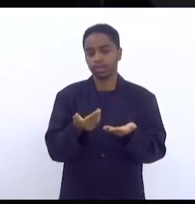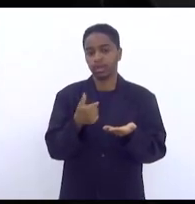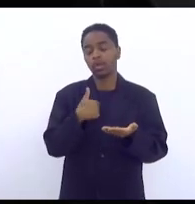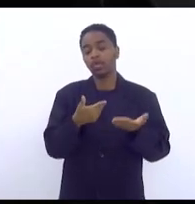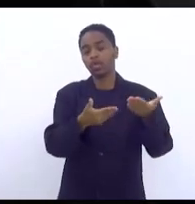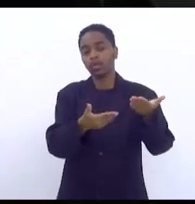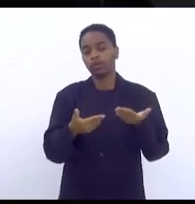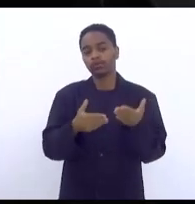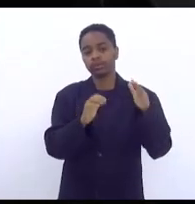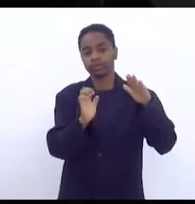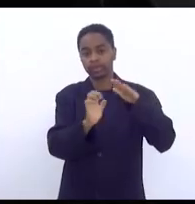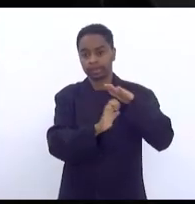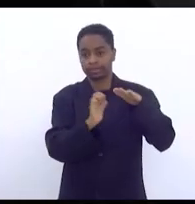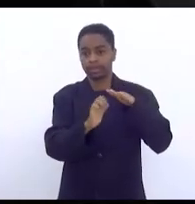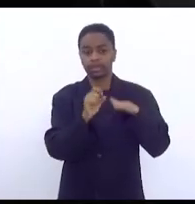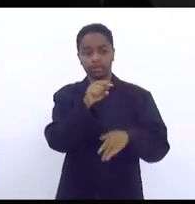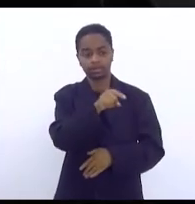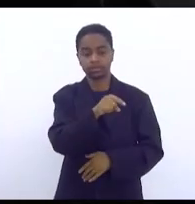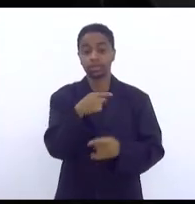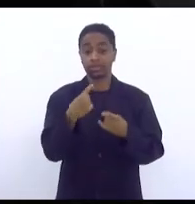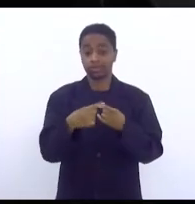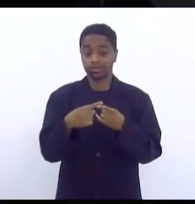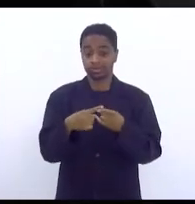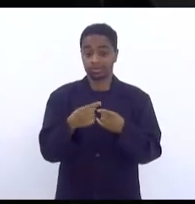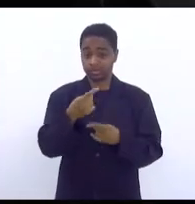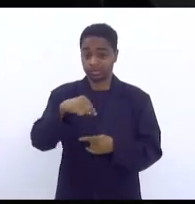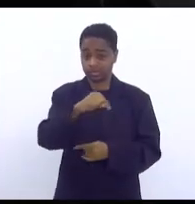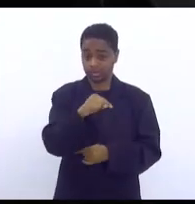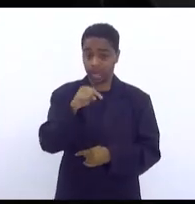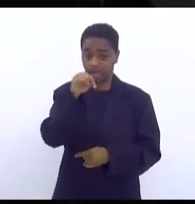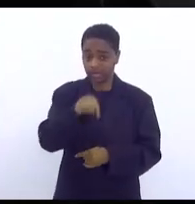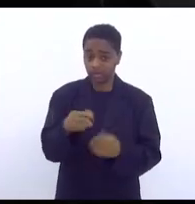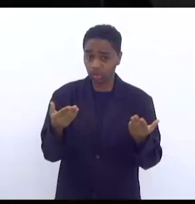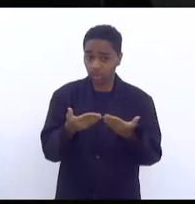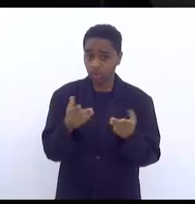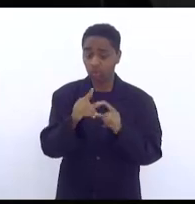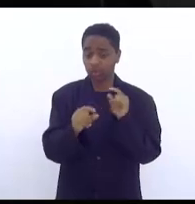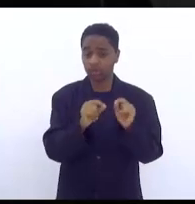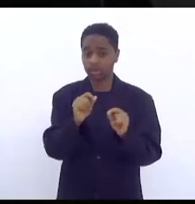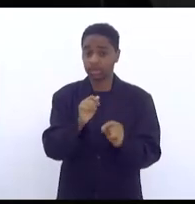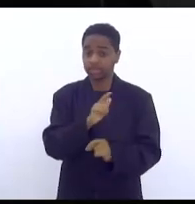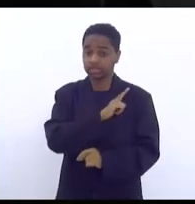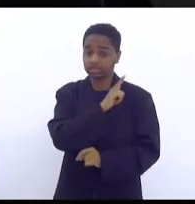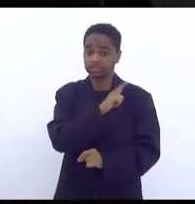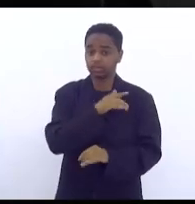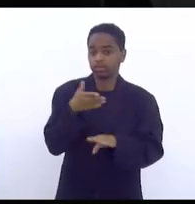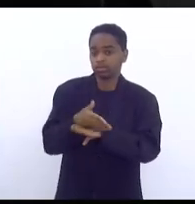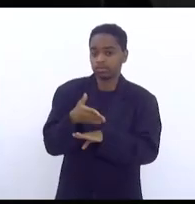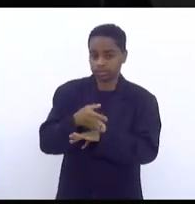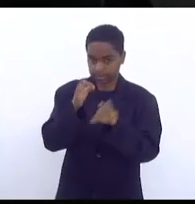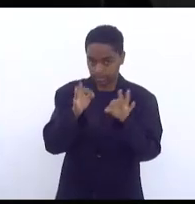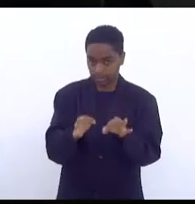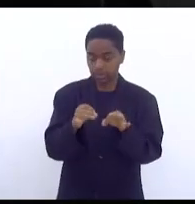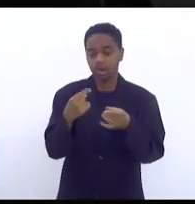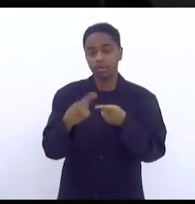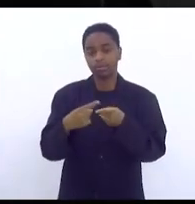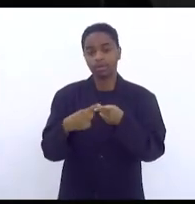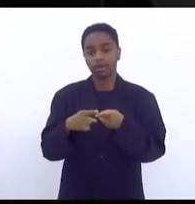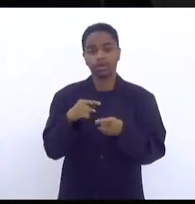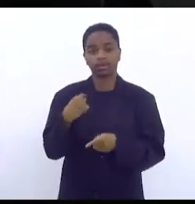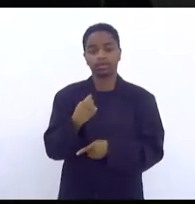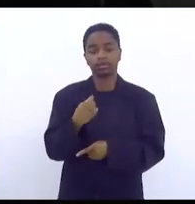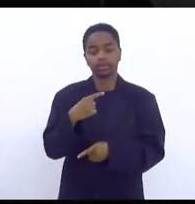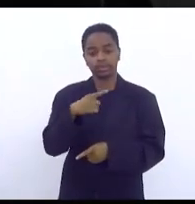às empresas porque o que está sendo feito aqui hoje é uma gestão participativa Onde está